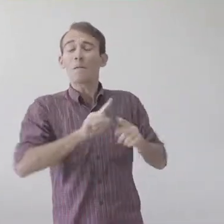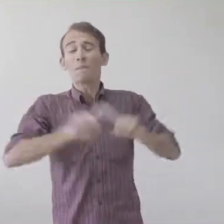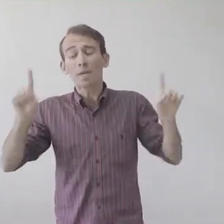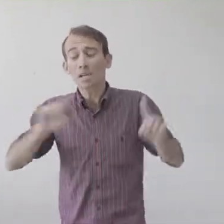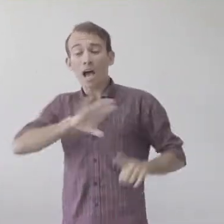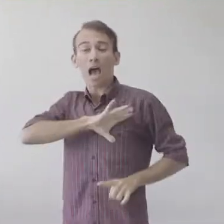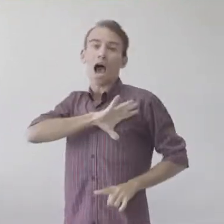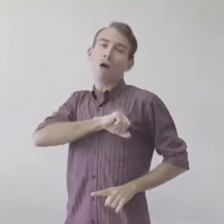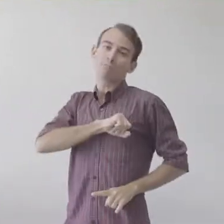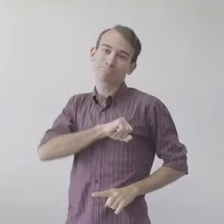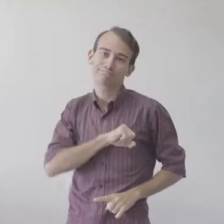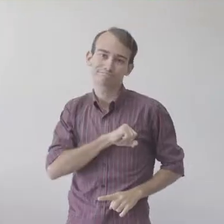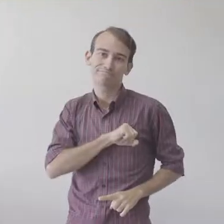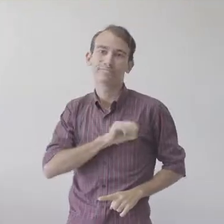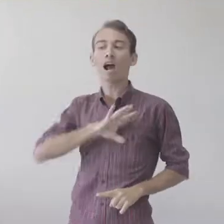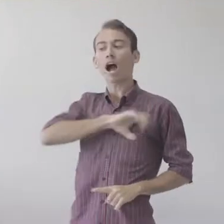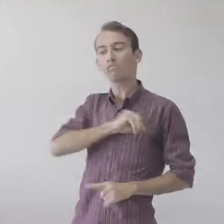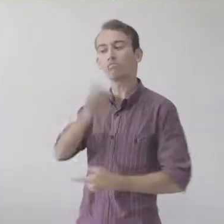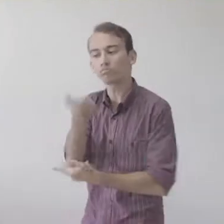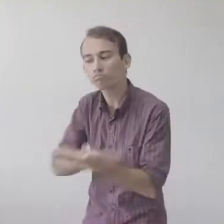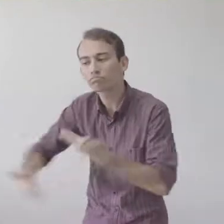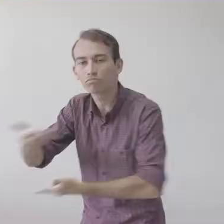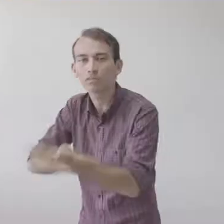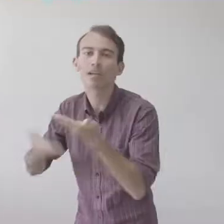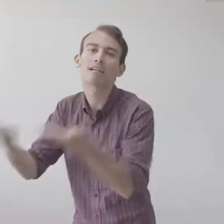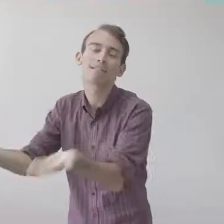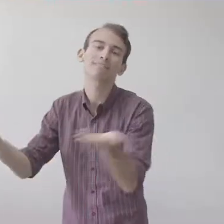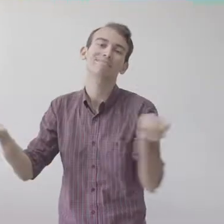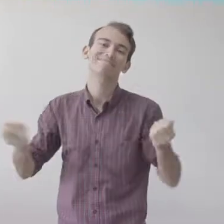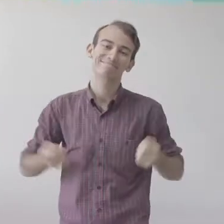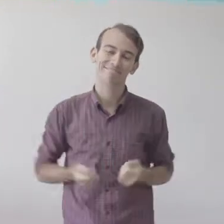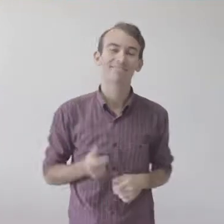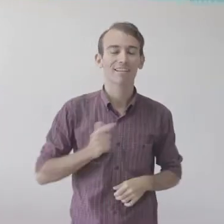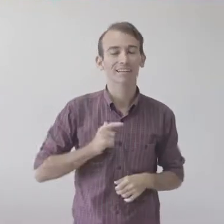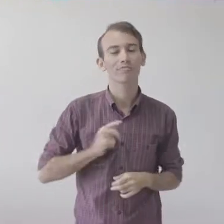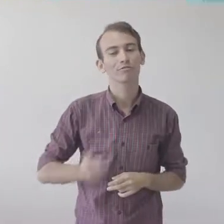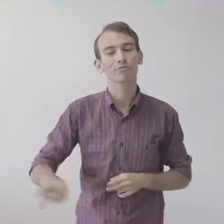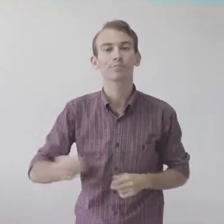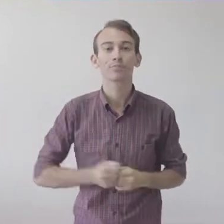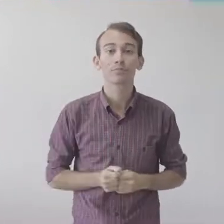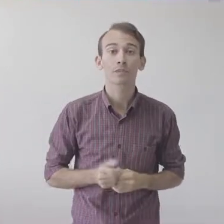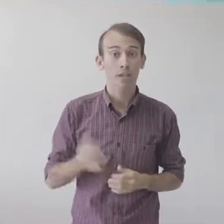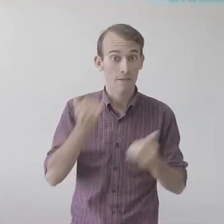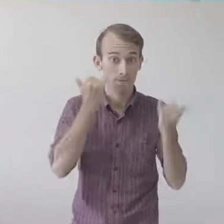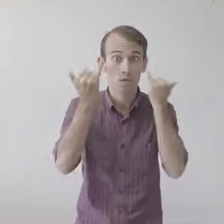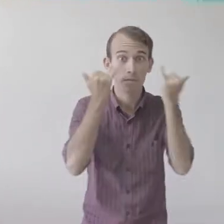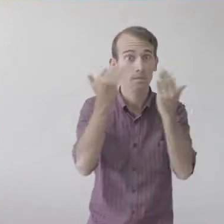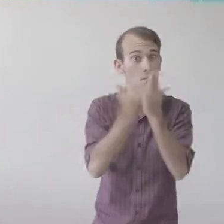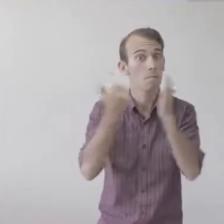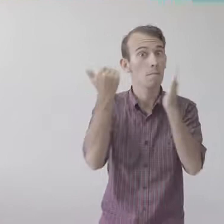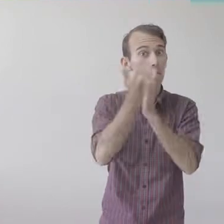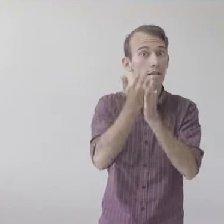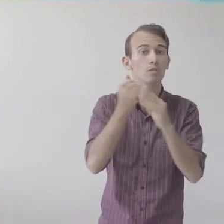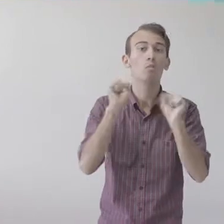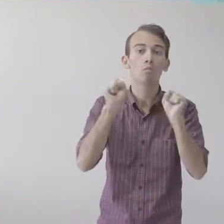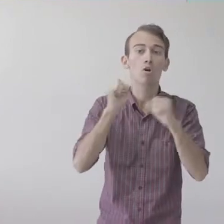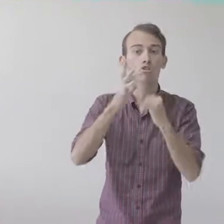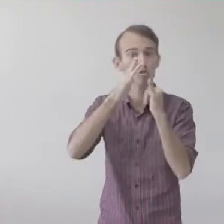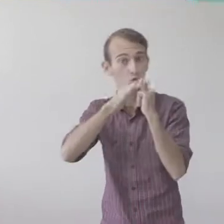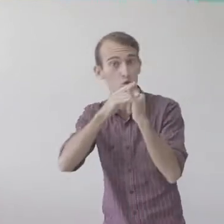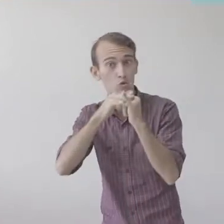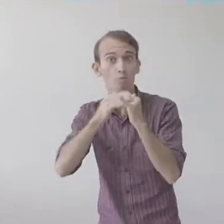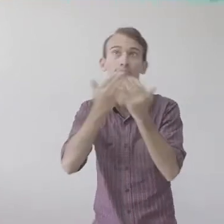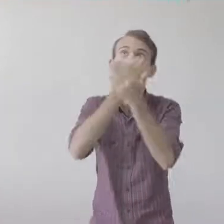fazem os eventos e gestos por aí fora quem quiser saber mais sobre o assunto pode acessar nosso canal no youtube o canal